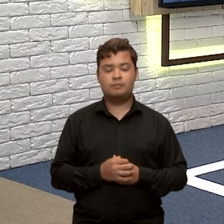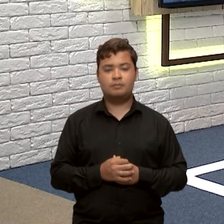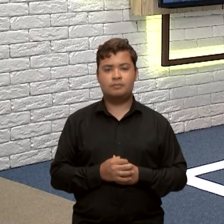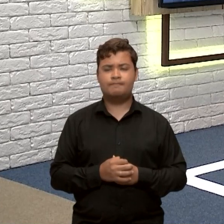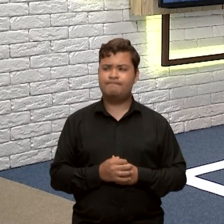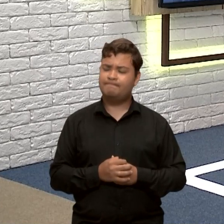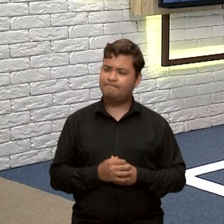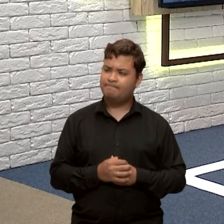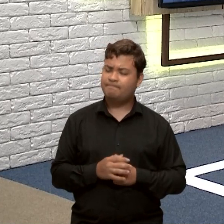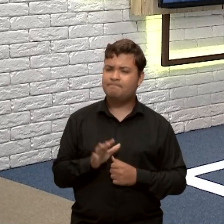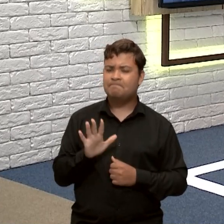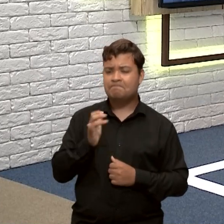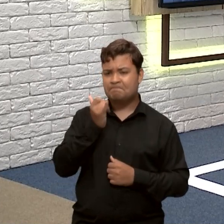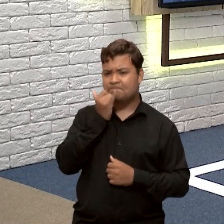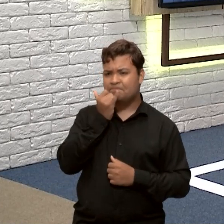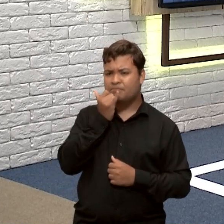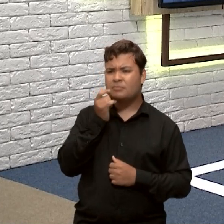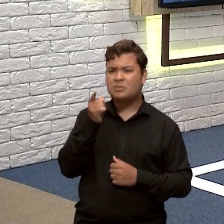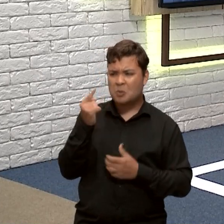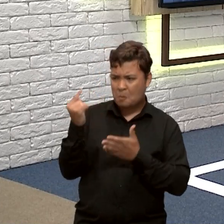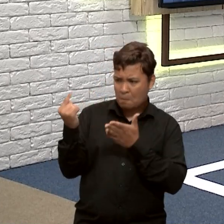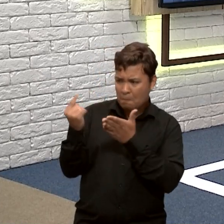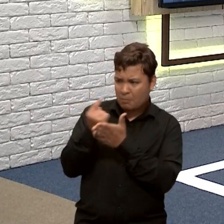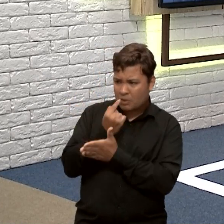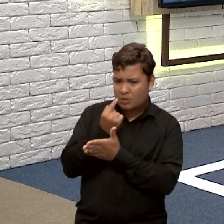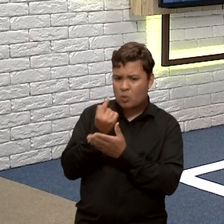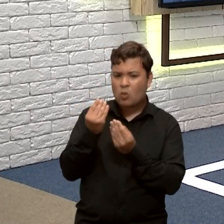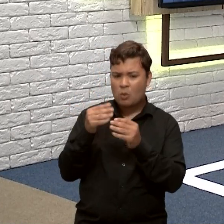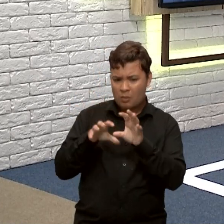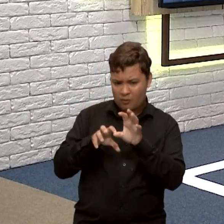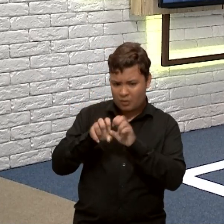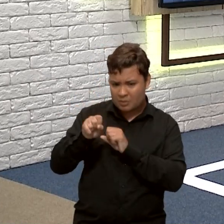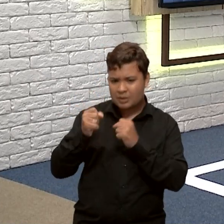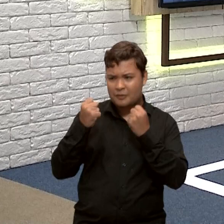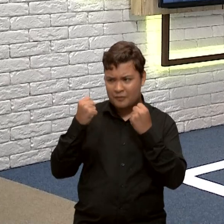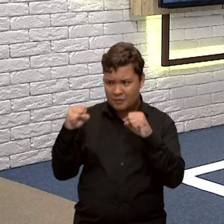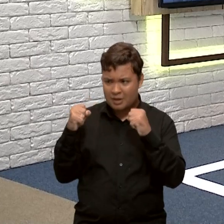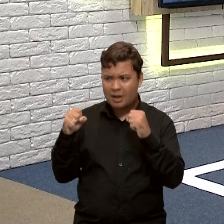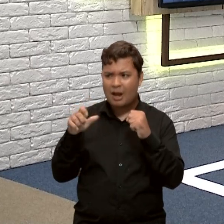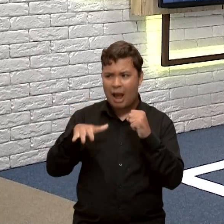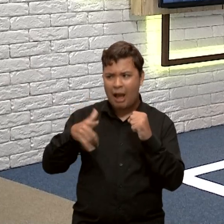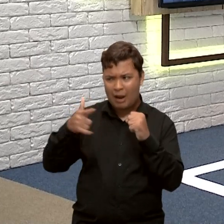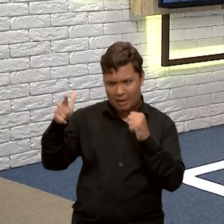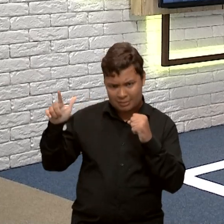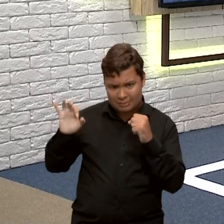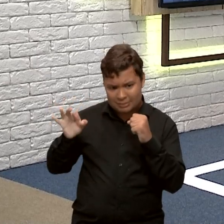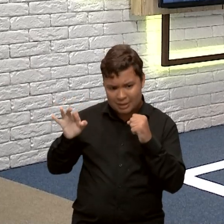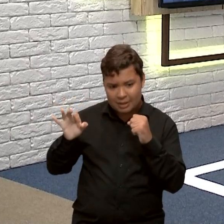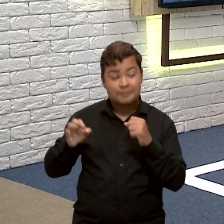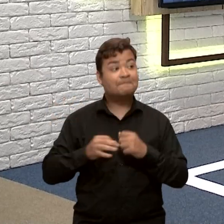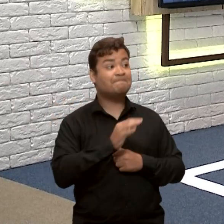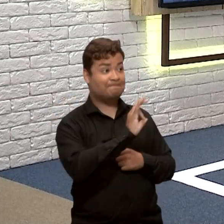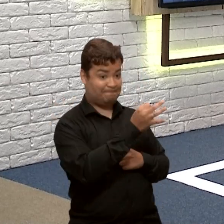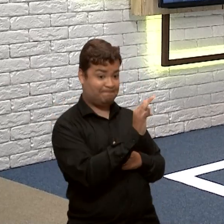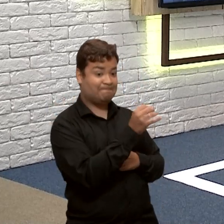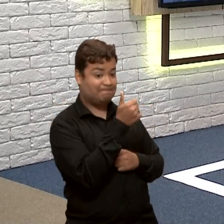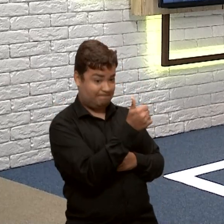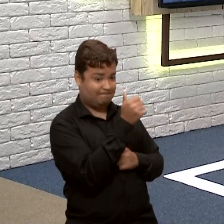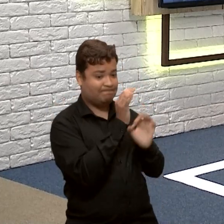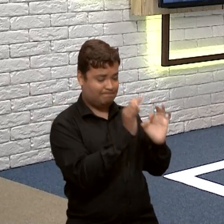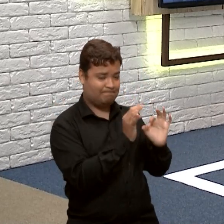está me perguntando sobre a formação na educação física e outras áreas? Isso, na educação física, exatamente. Tá.